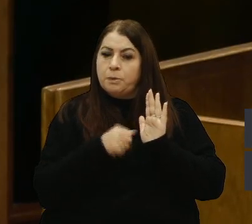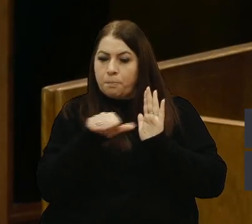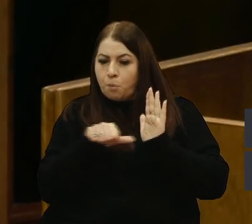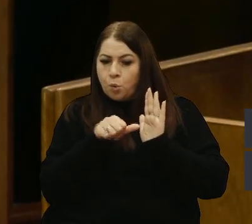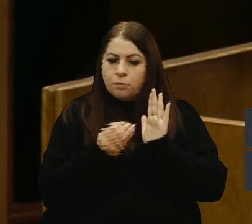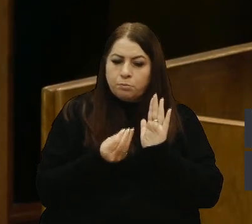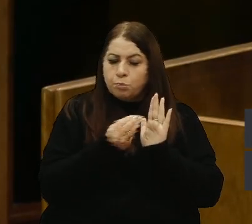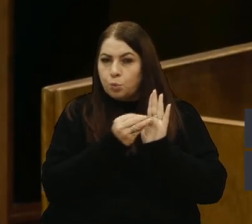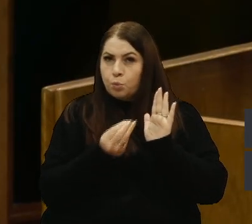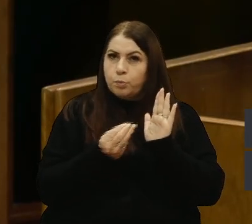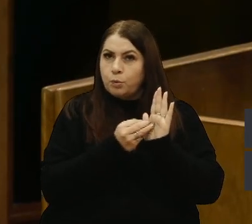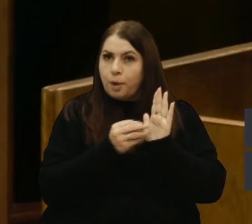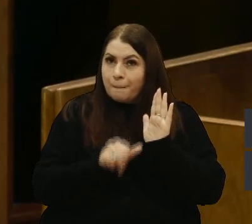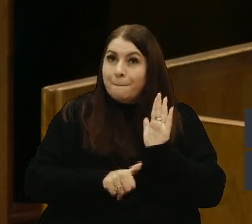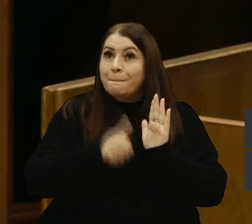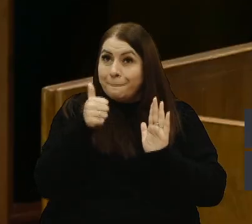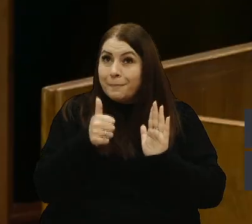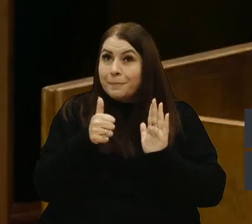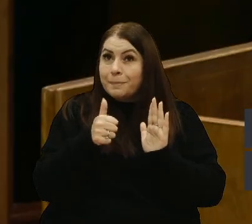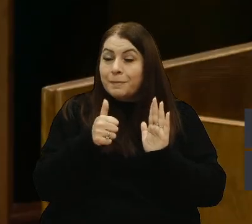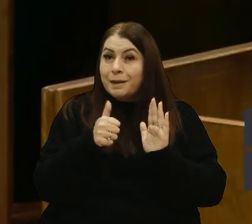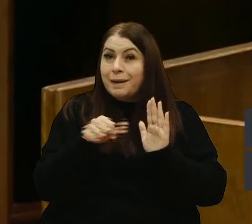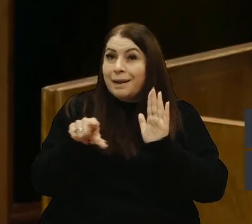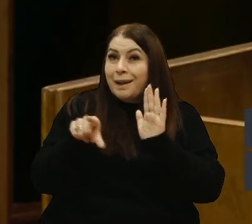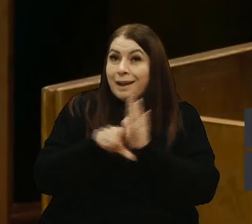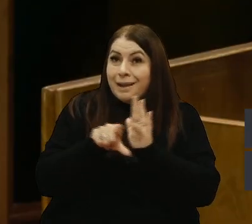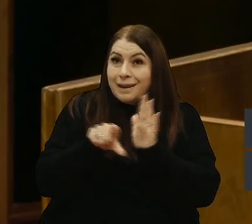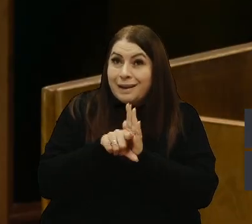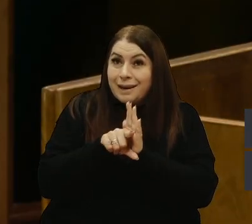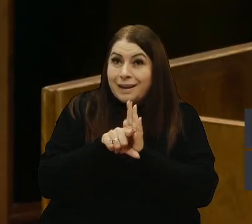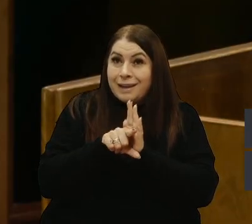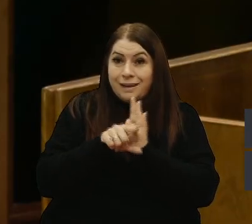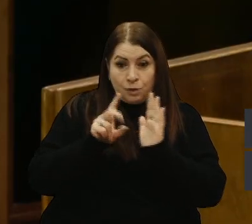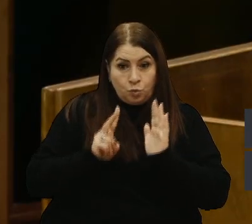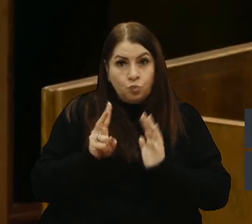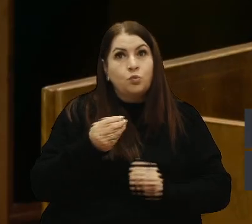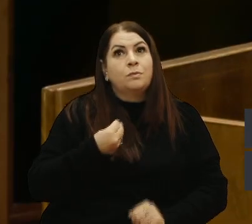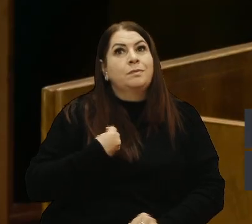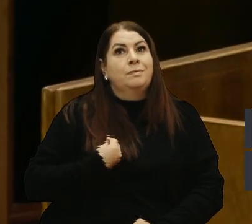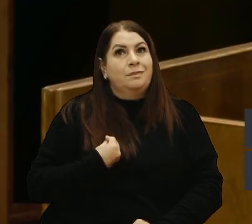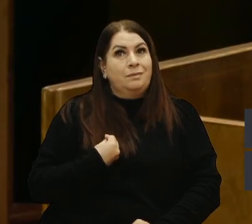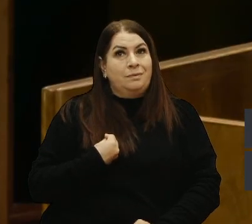altera para melhorar a legislação vigente,